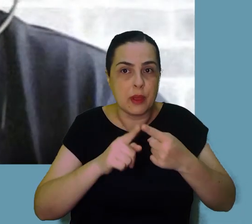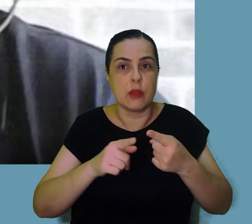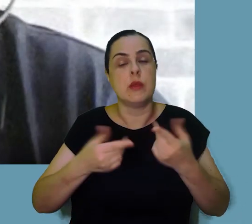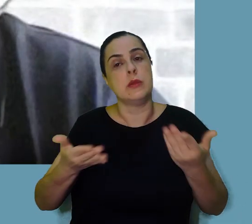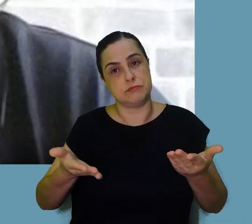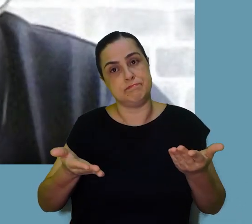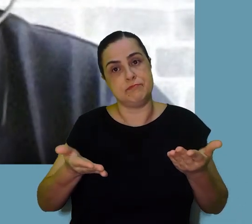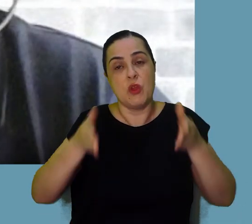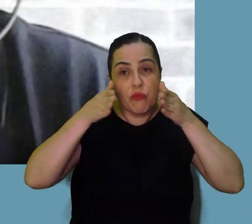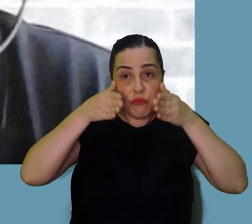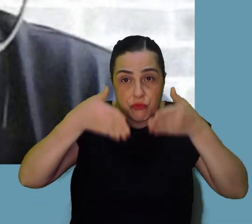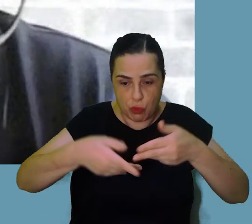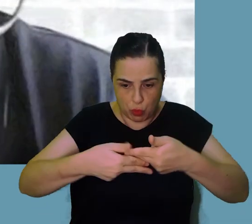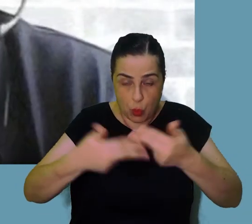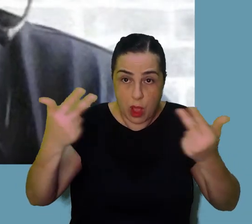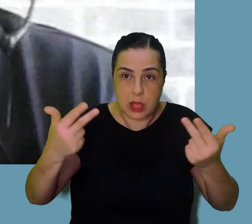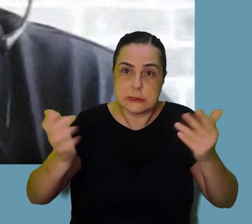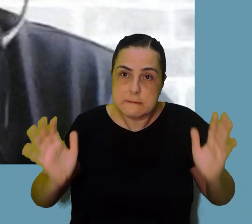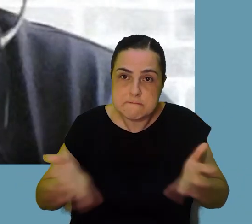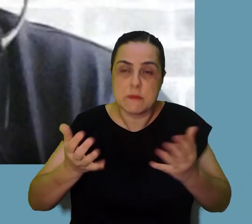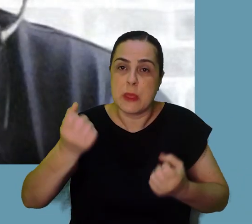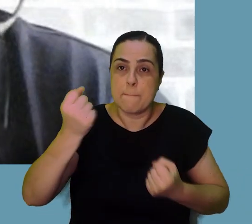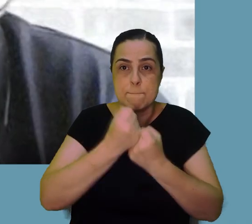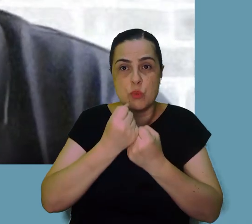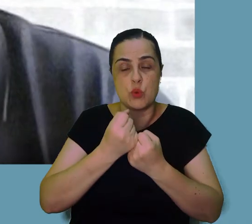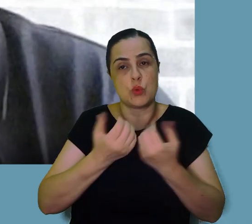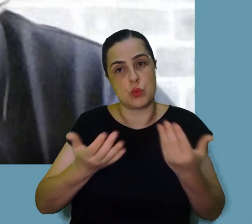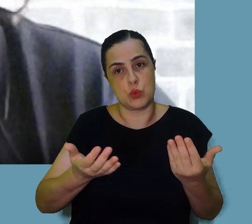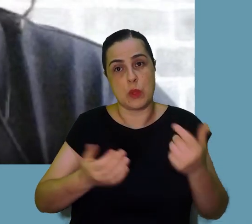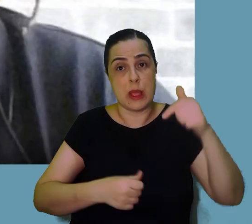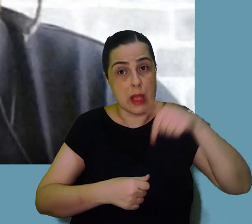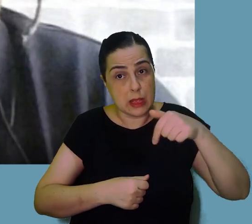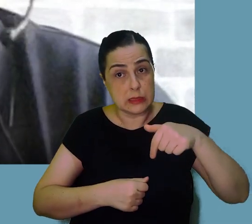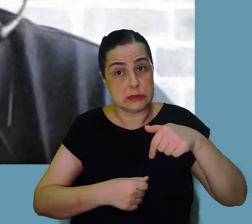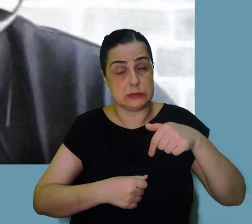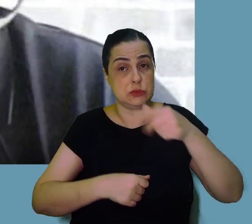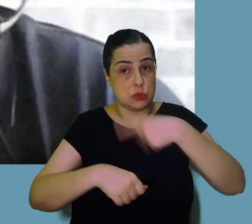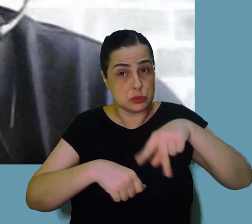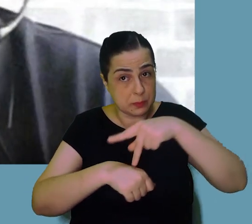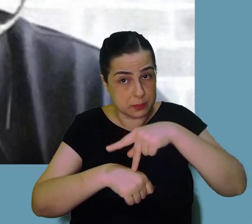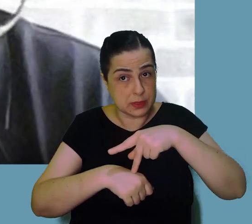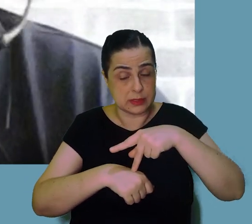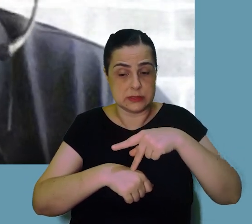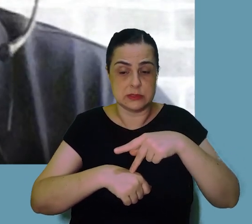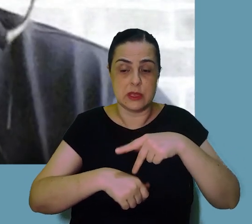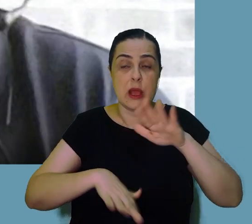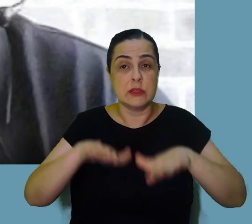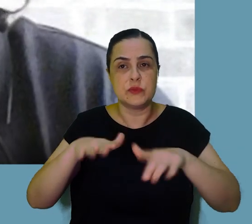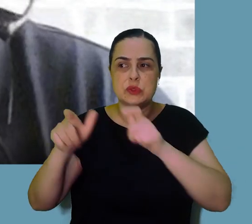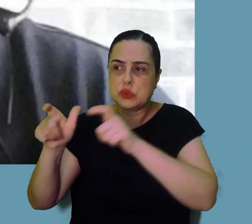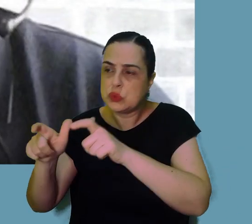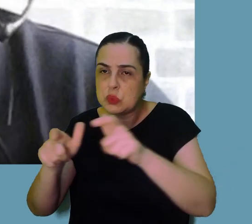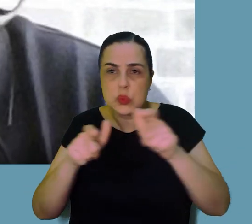recorte racial para que a gente entender que a gente vive num continente e que a solução de um espaço nem sempre funciona para outro.